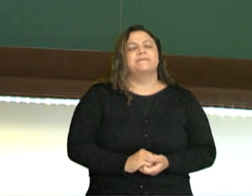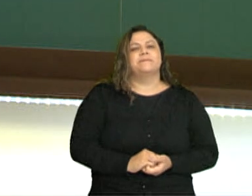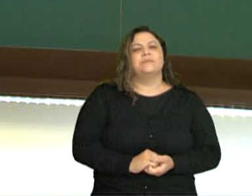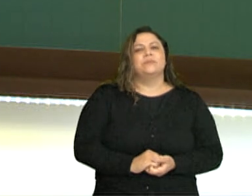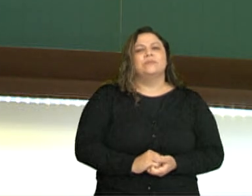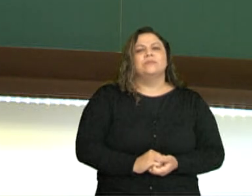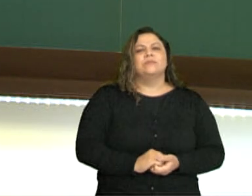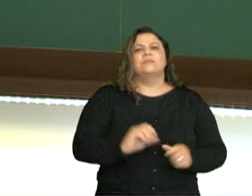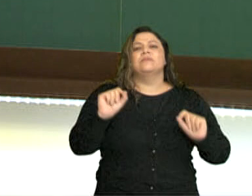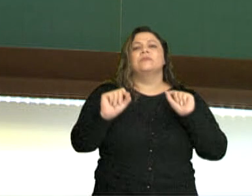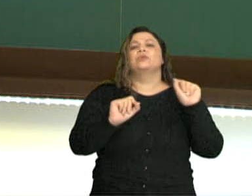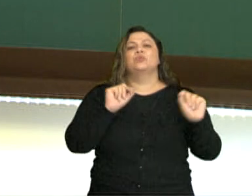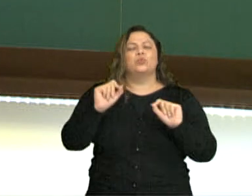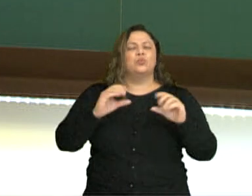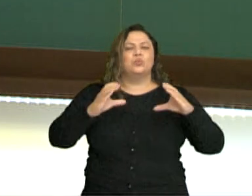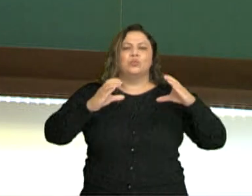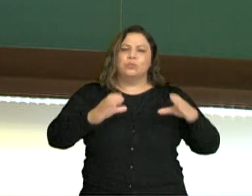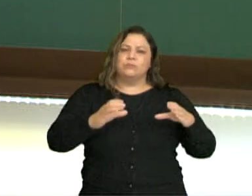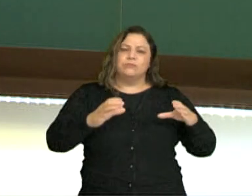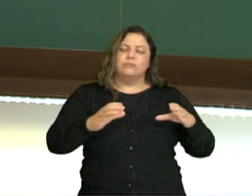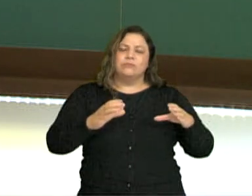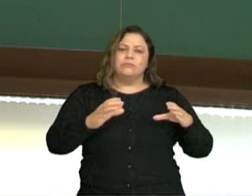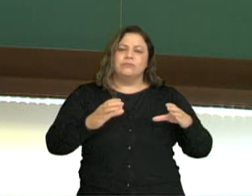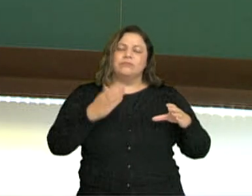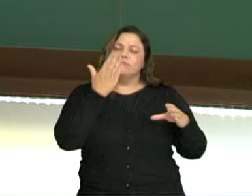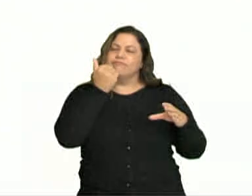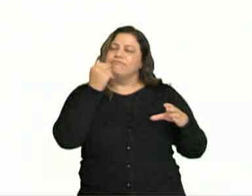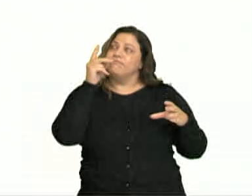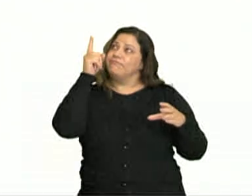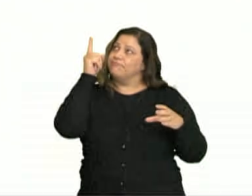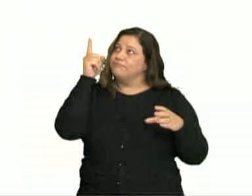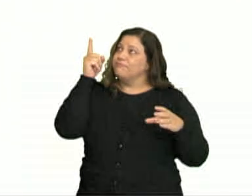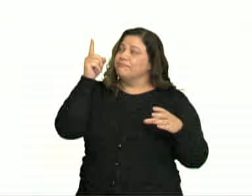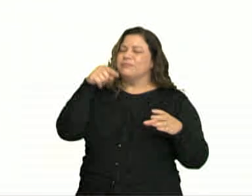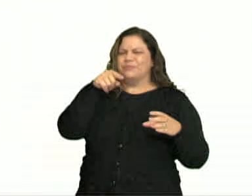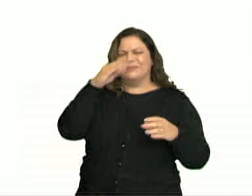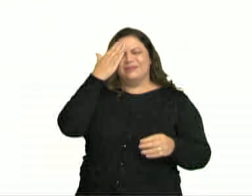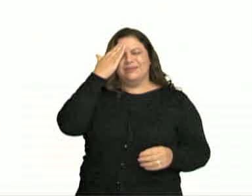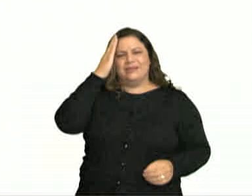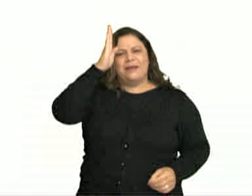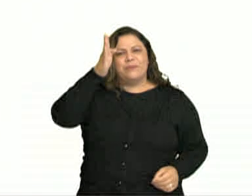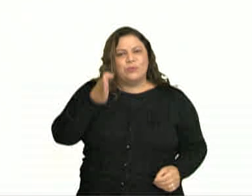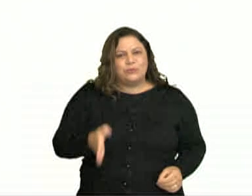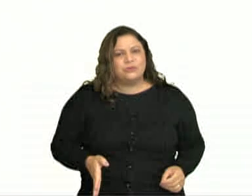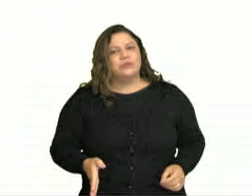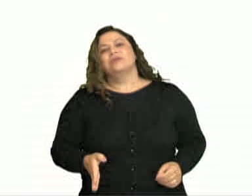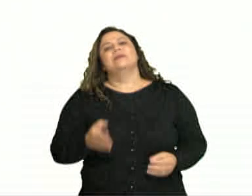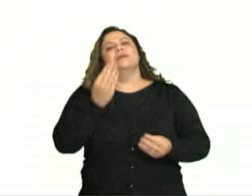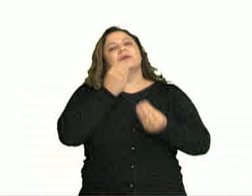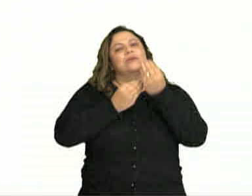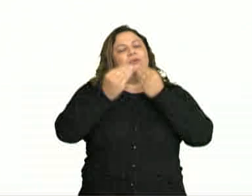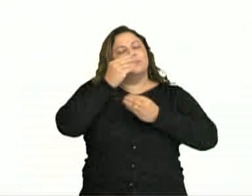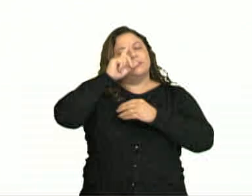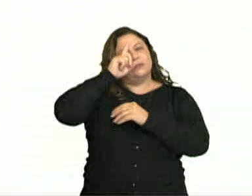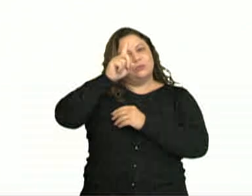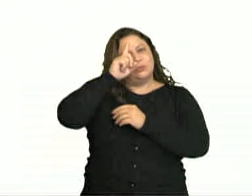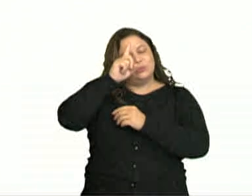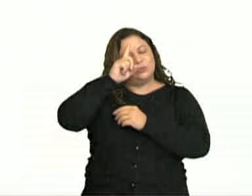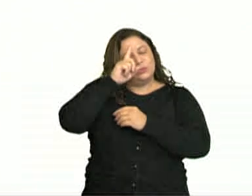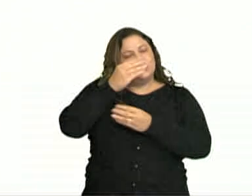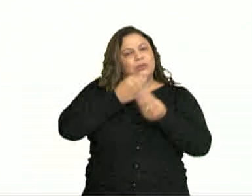E o valor calórico dos alimentos? Você sabe quantas calorias ingere em sua rotina alimentar diária? Sua alimentação